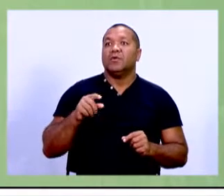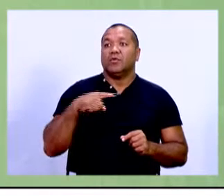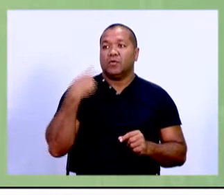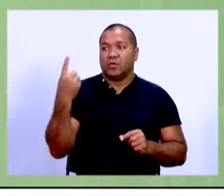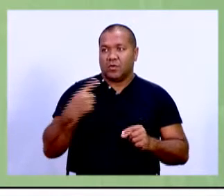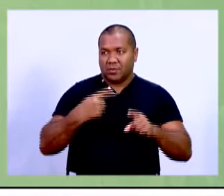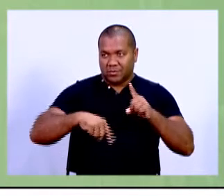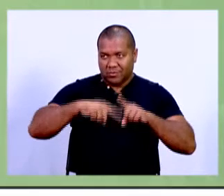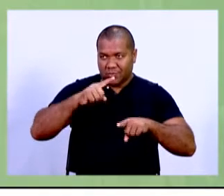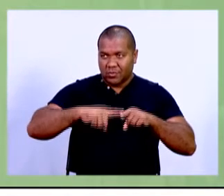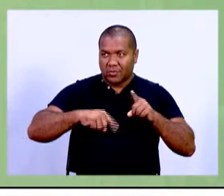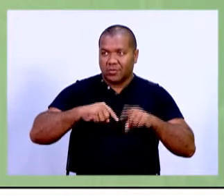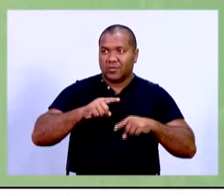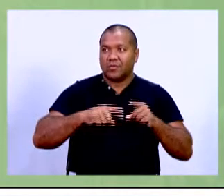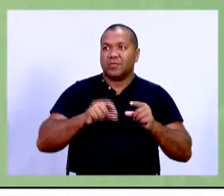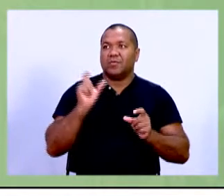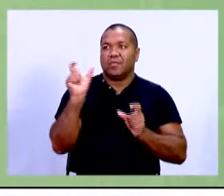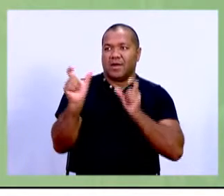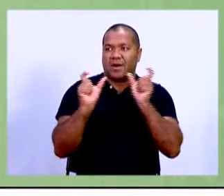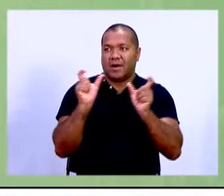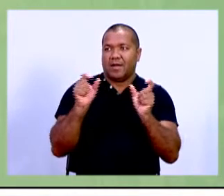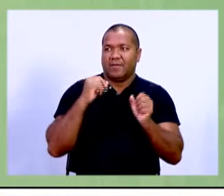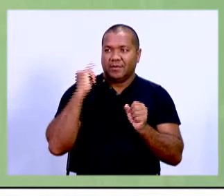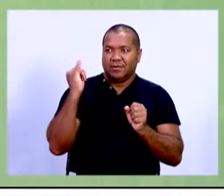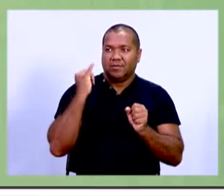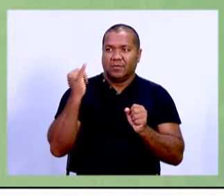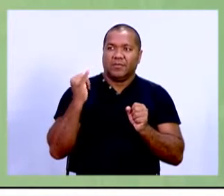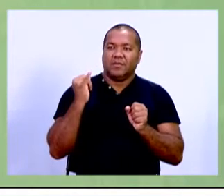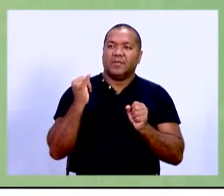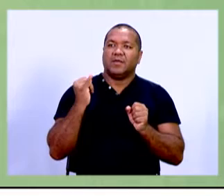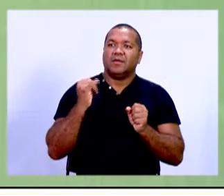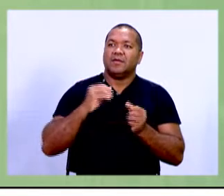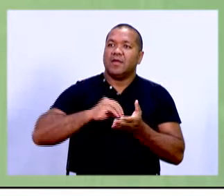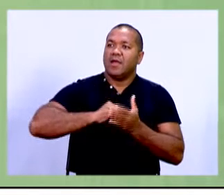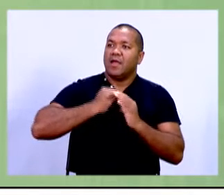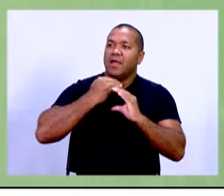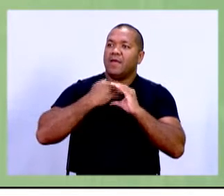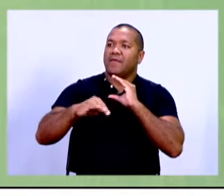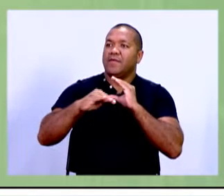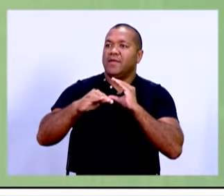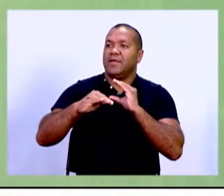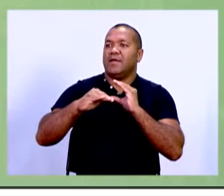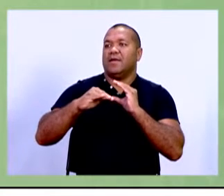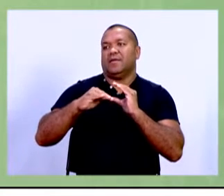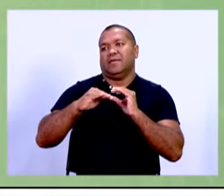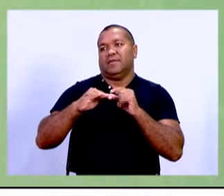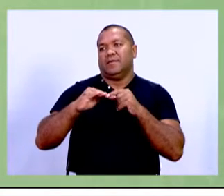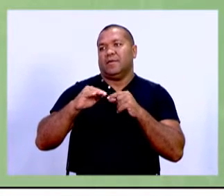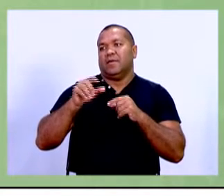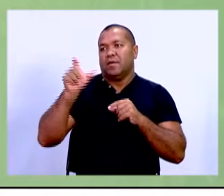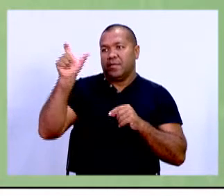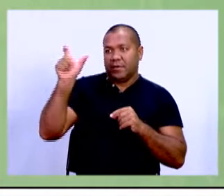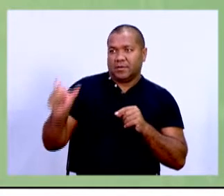produto, outras palavras-chave, envia SMS aos clientes,